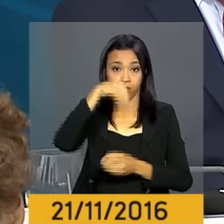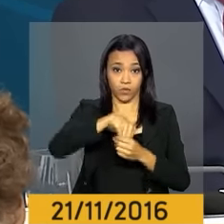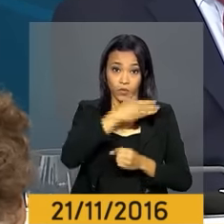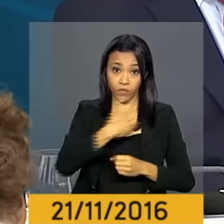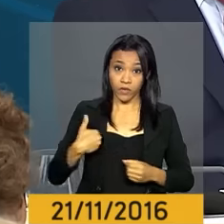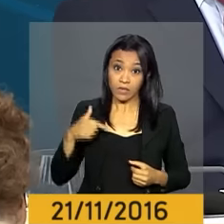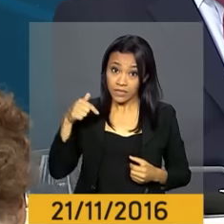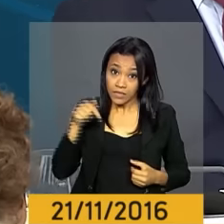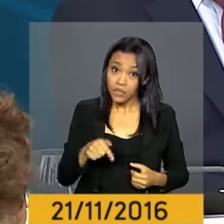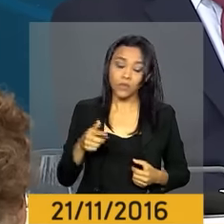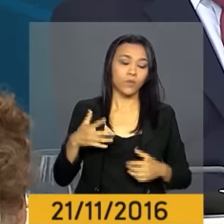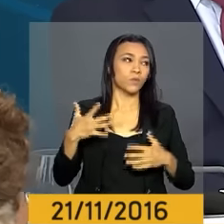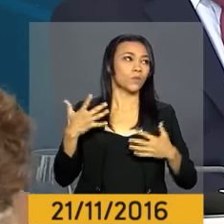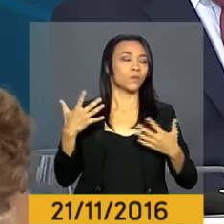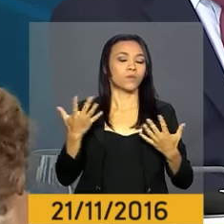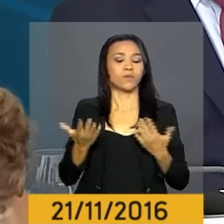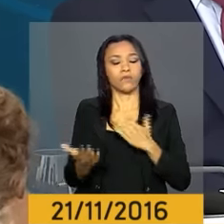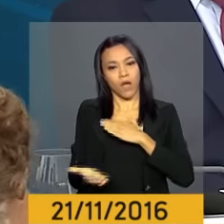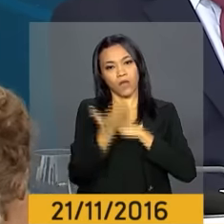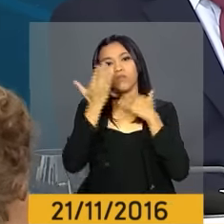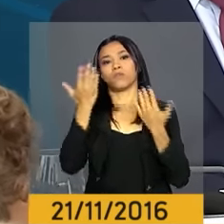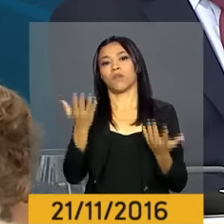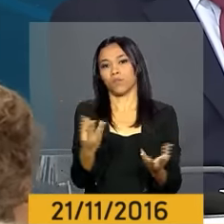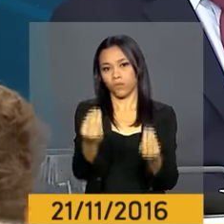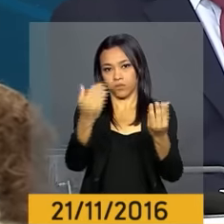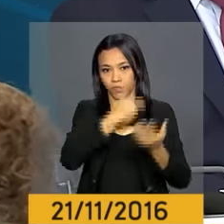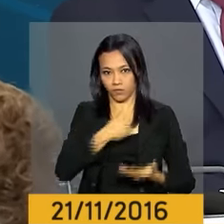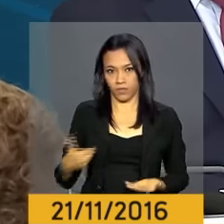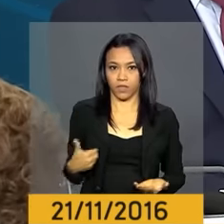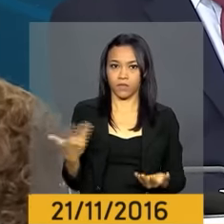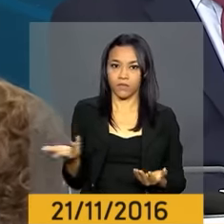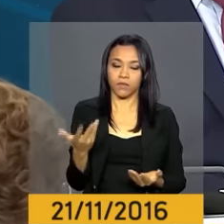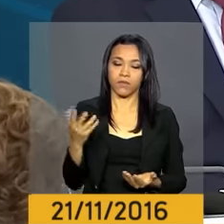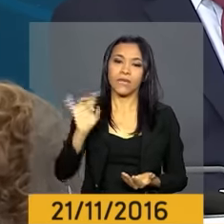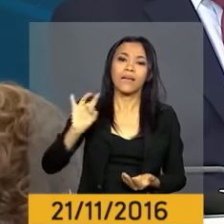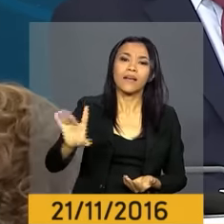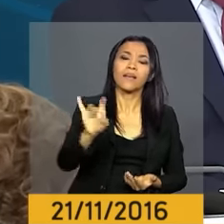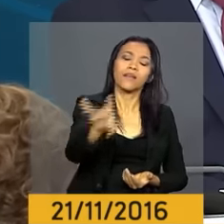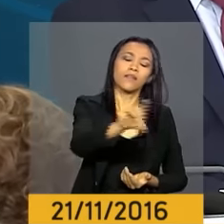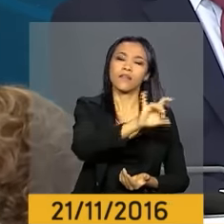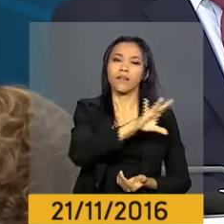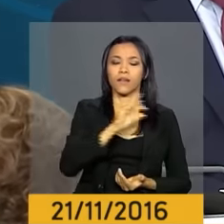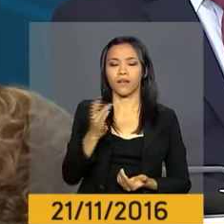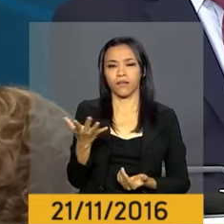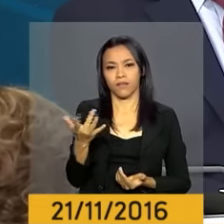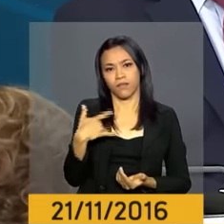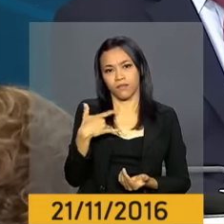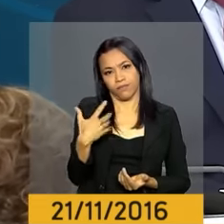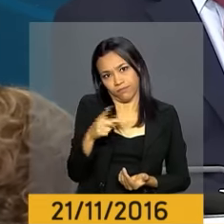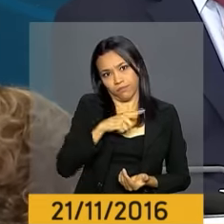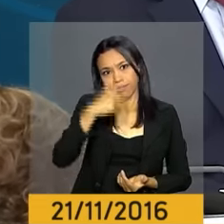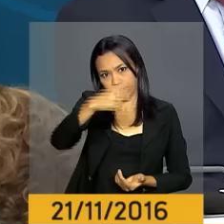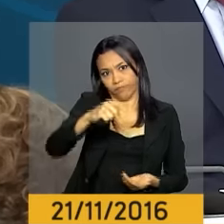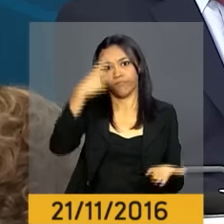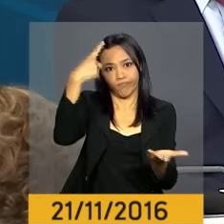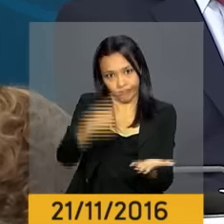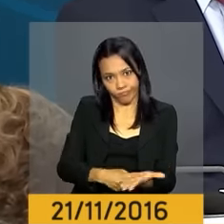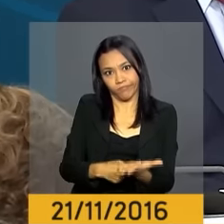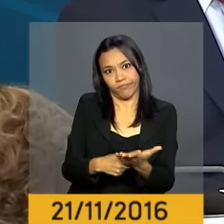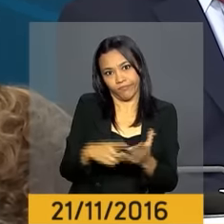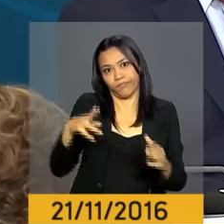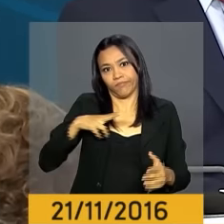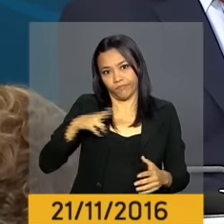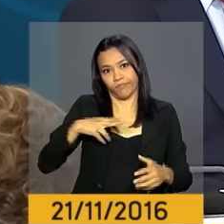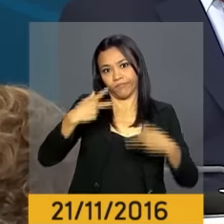nos ajuda muitíssimo. Até porque, convenhamos, como cada um de nós, não é, tem as suas obrigações